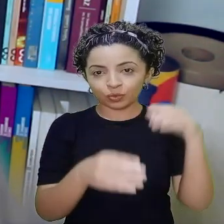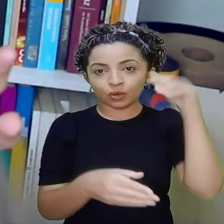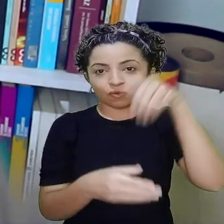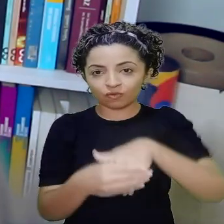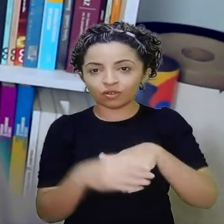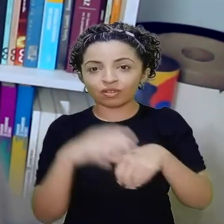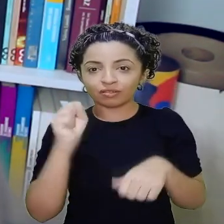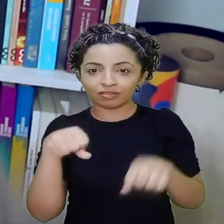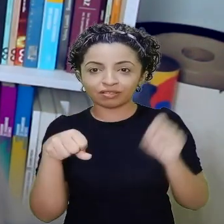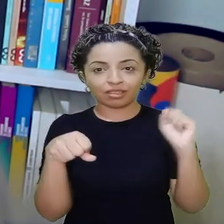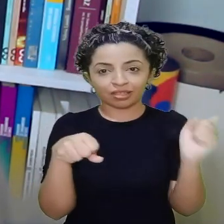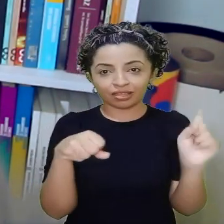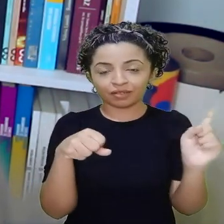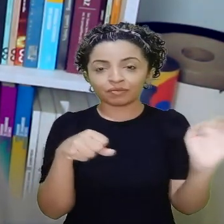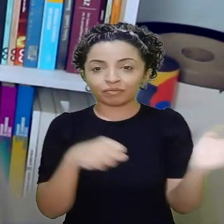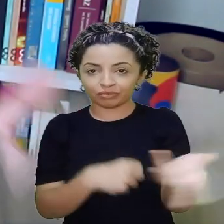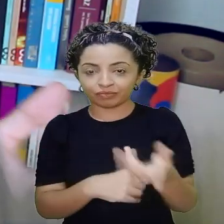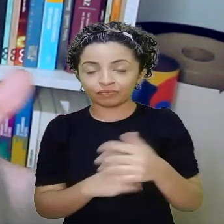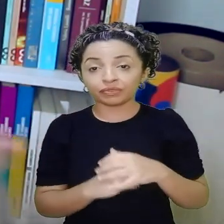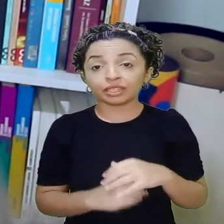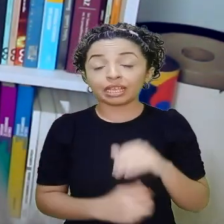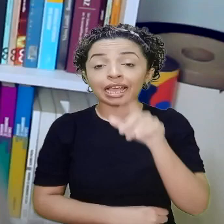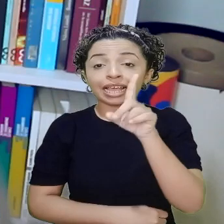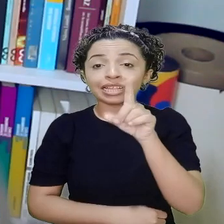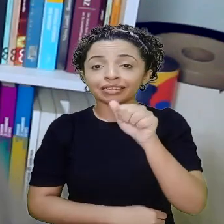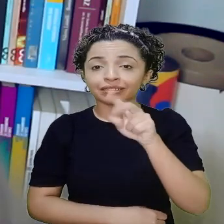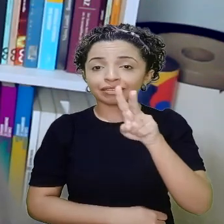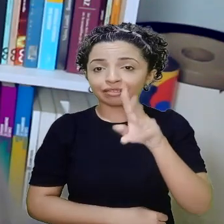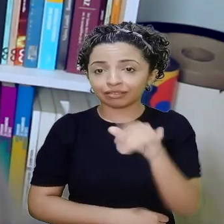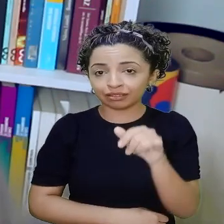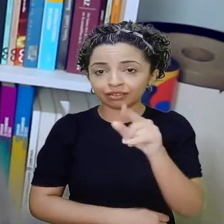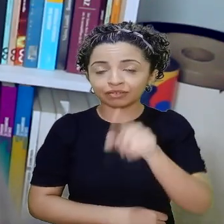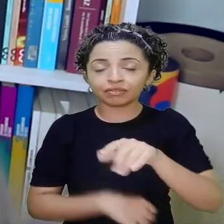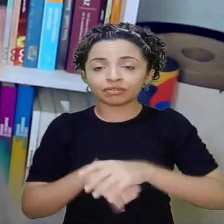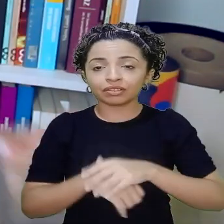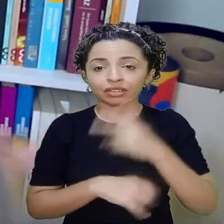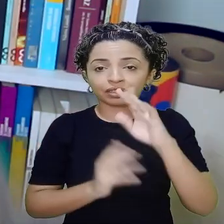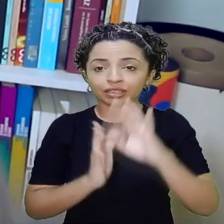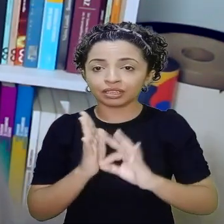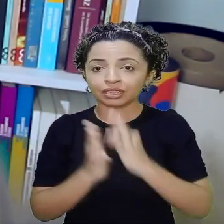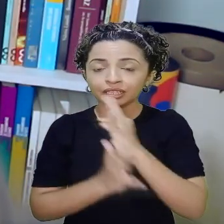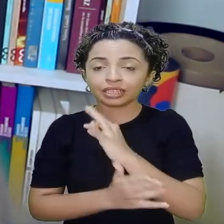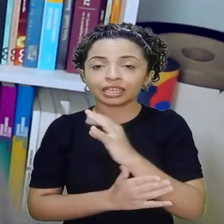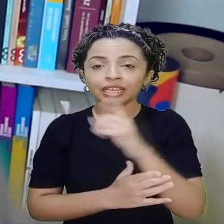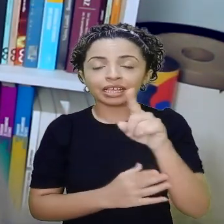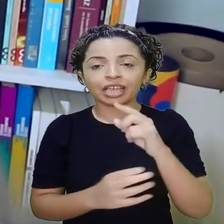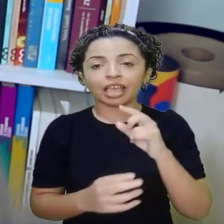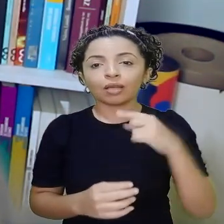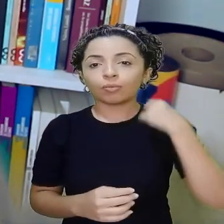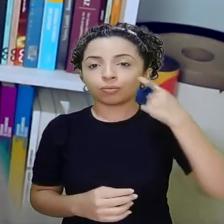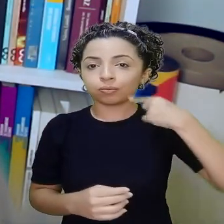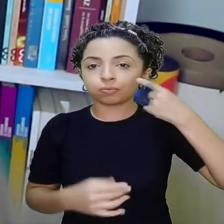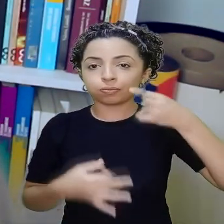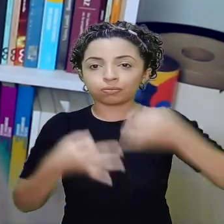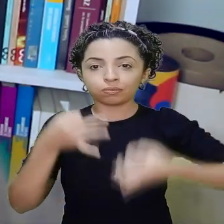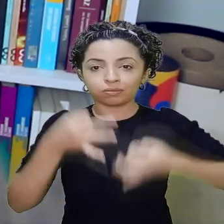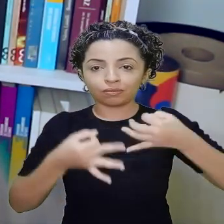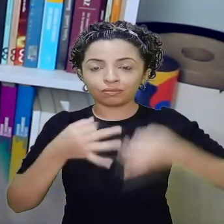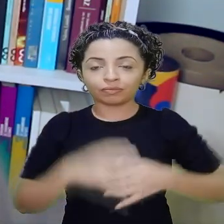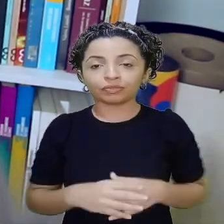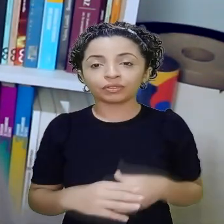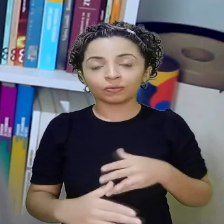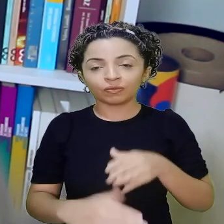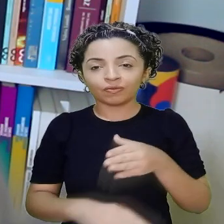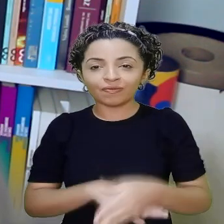sessão, mais de 500 deputados federais proferindo a sua votação, sim ou não, pelo impeachment da Dilma. E o Davi Boaventura,